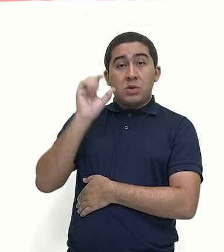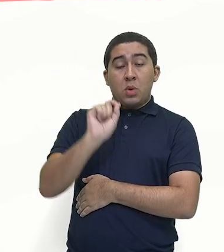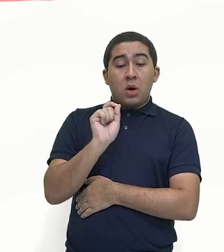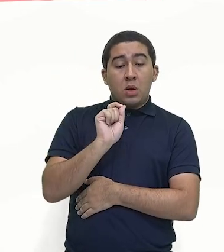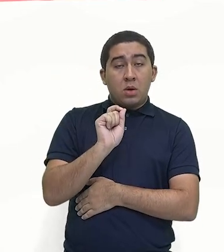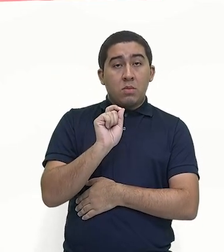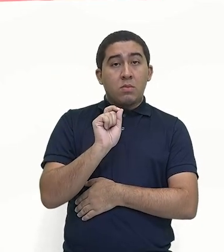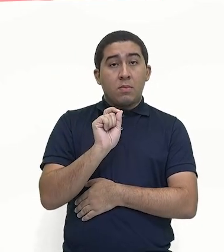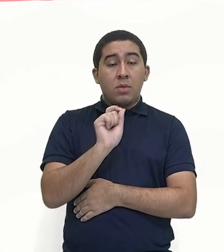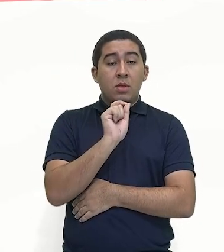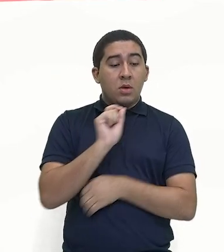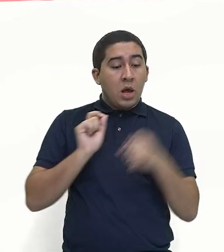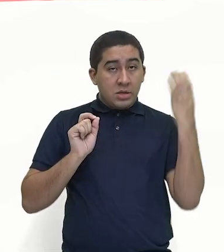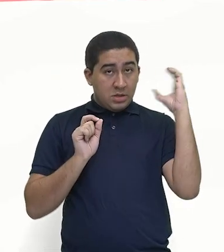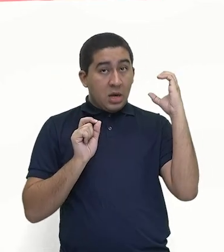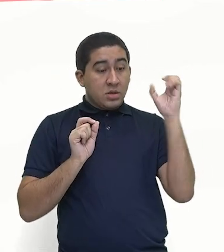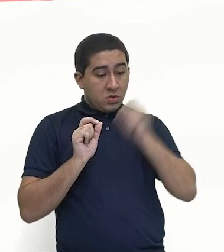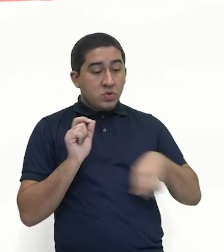geral, apenas